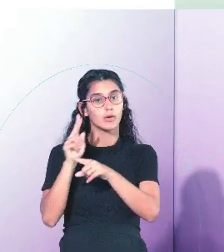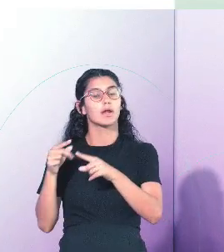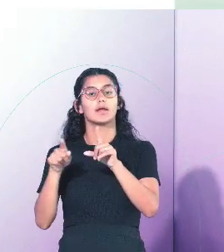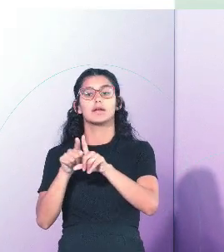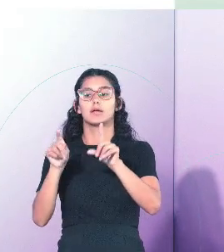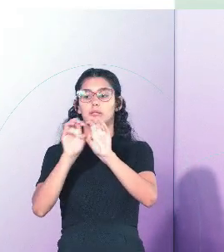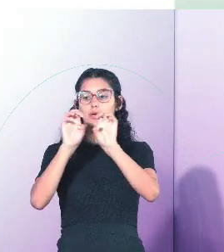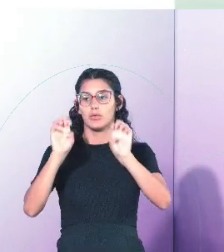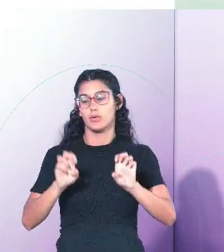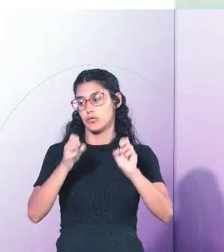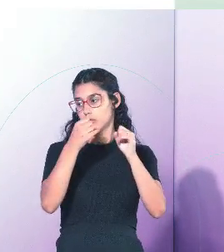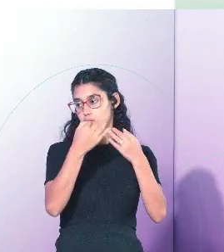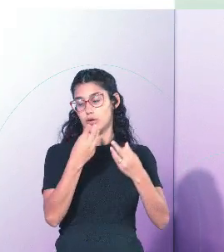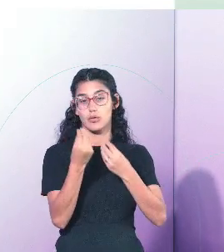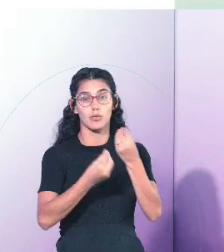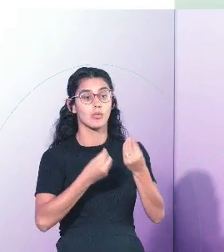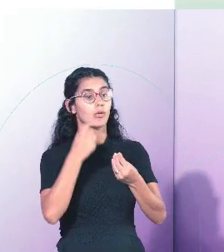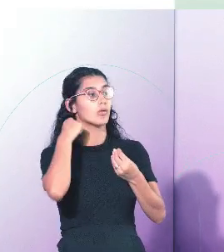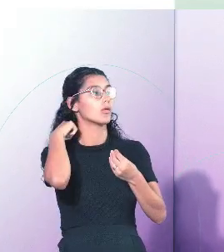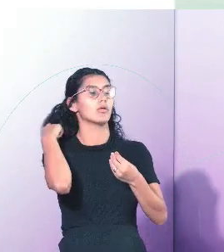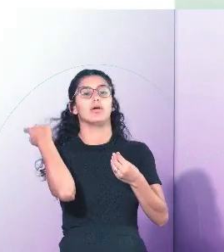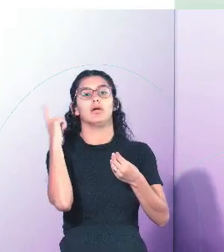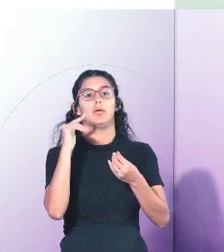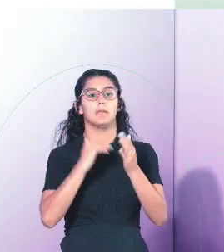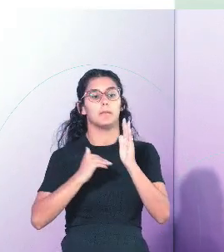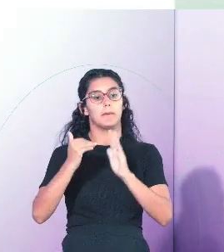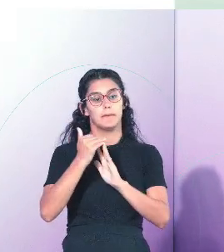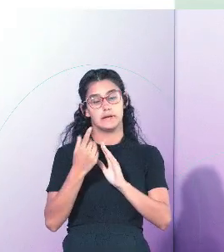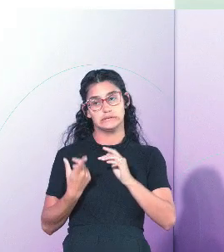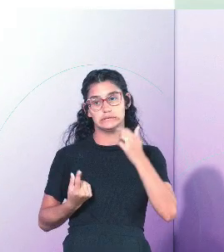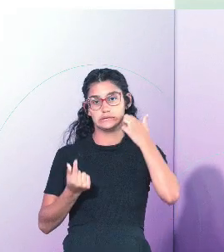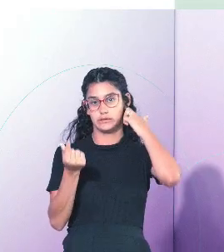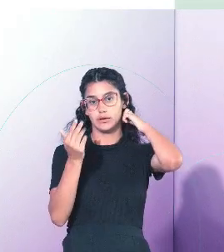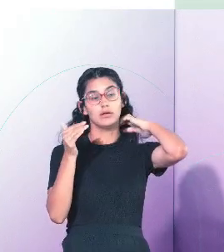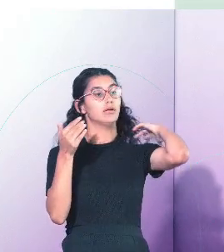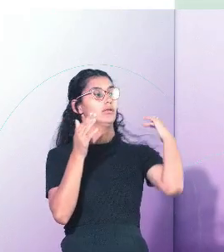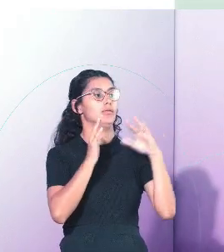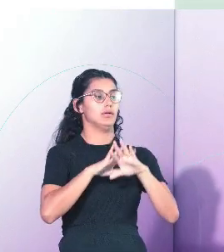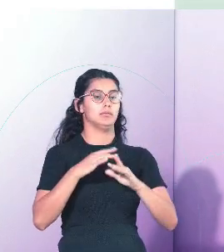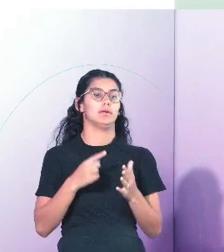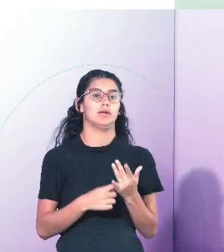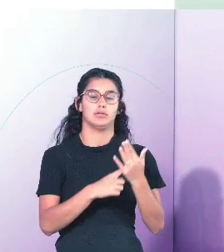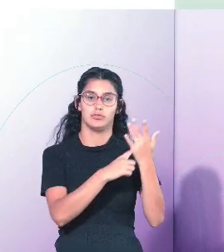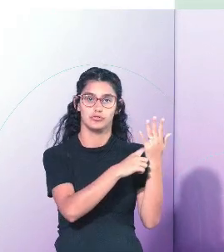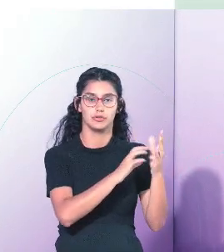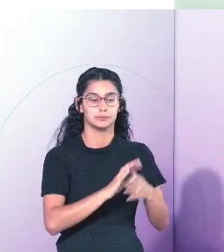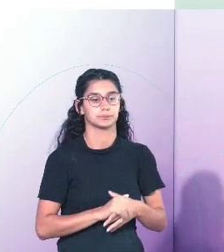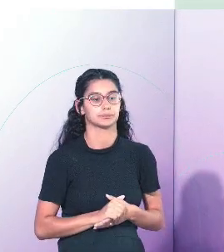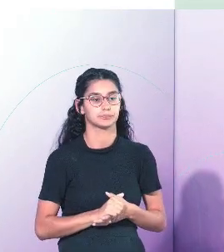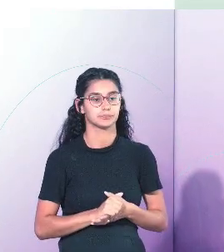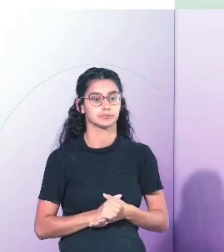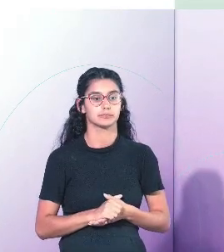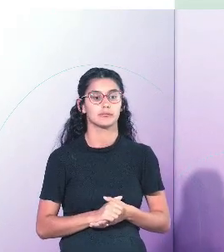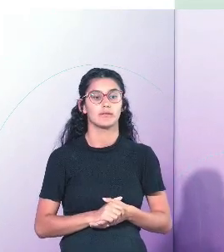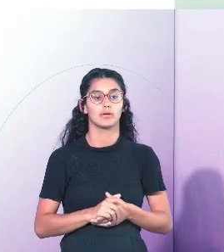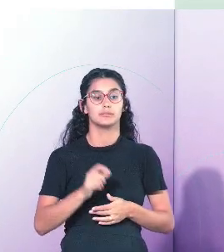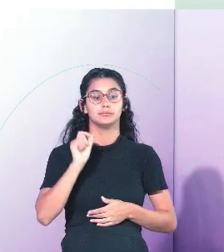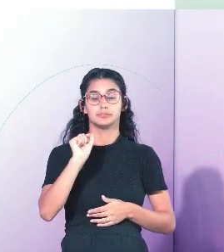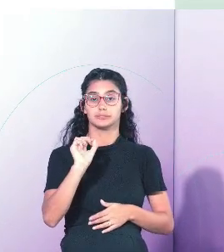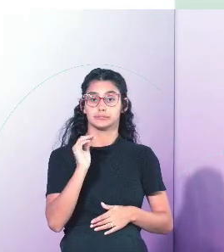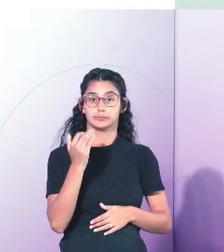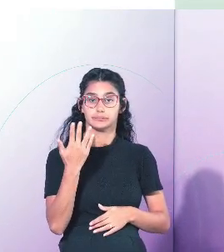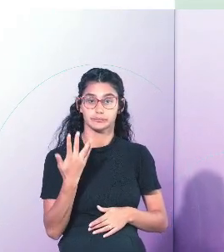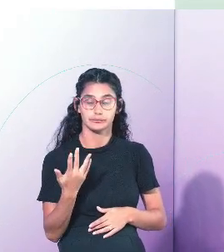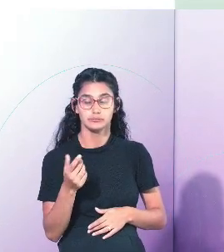um eixo vertical falando quanto mais caro é esse tratamento. Então, eu posso ter uma tecnologia aqui. O que acontece